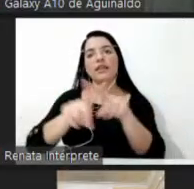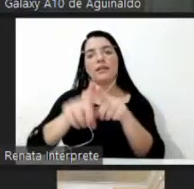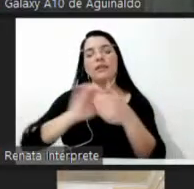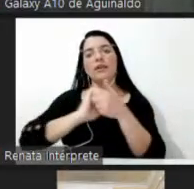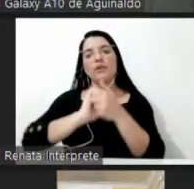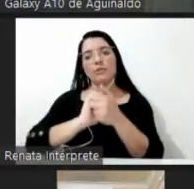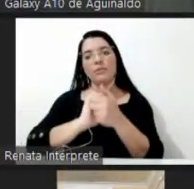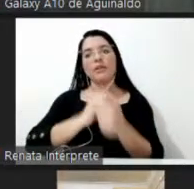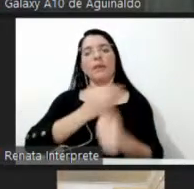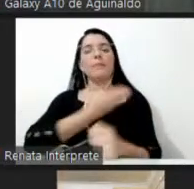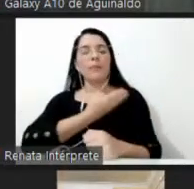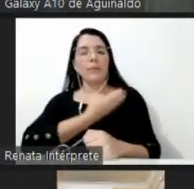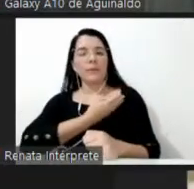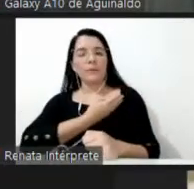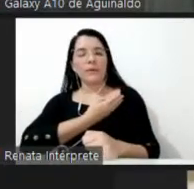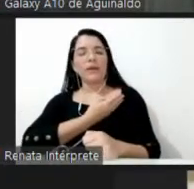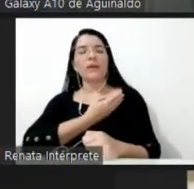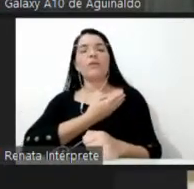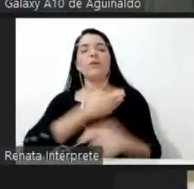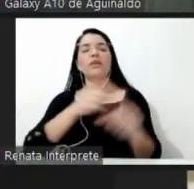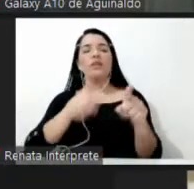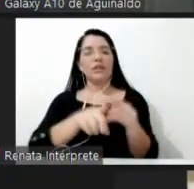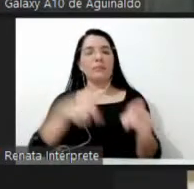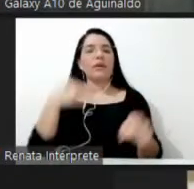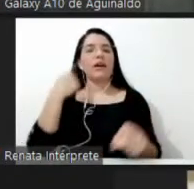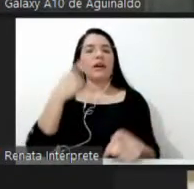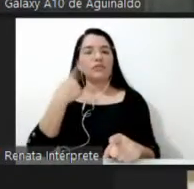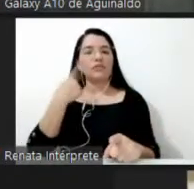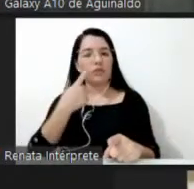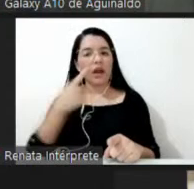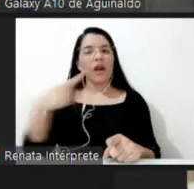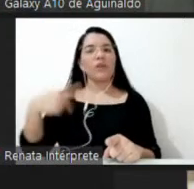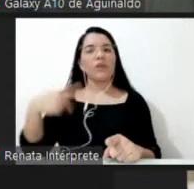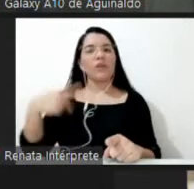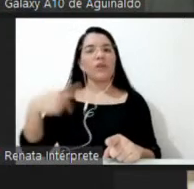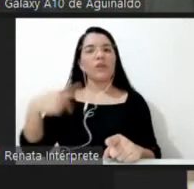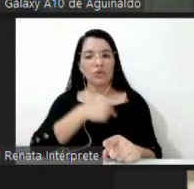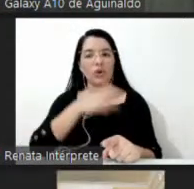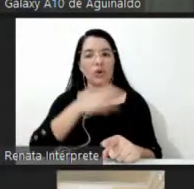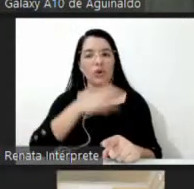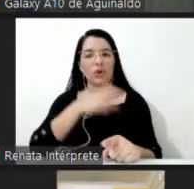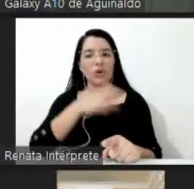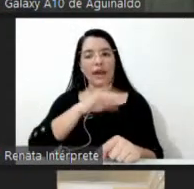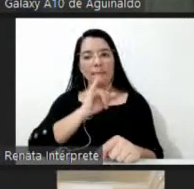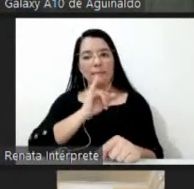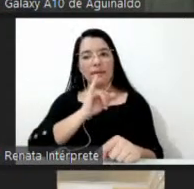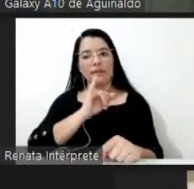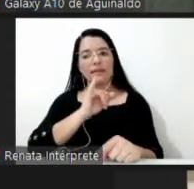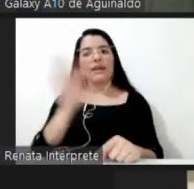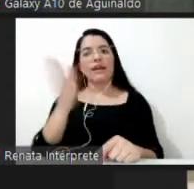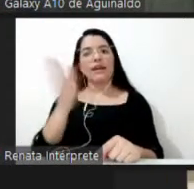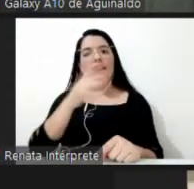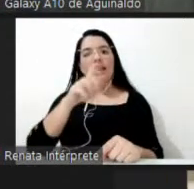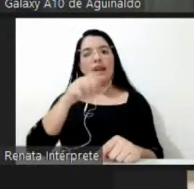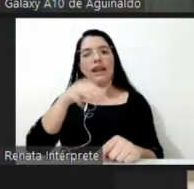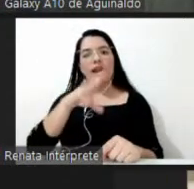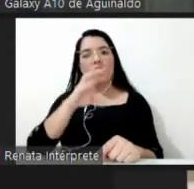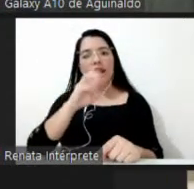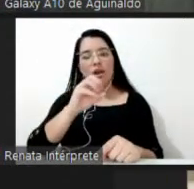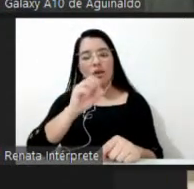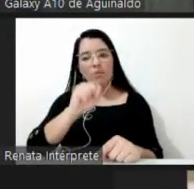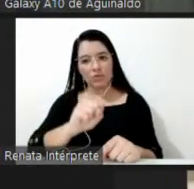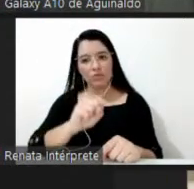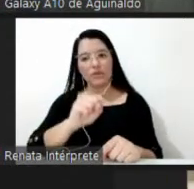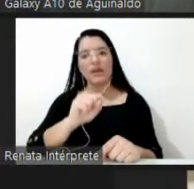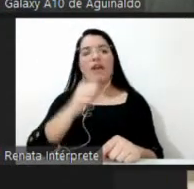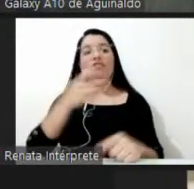advogado, pastor Leme Lemos, que acabou de falar umas belas palavras